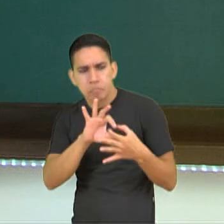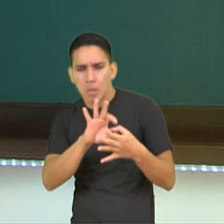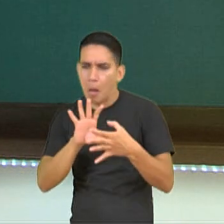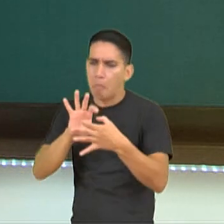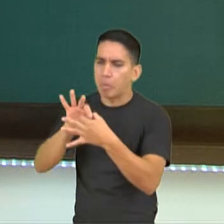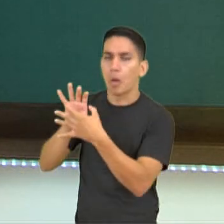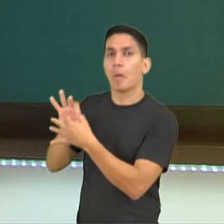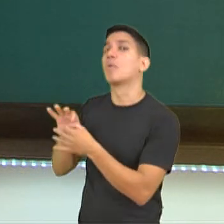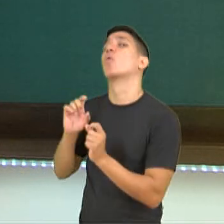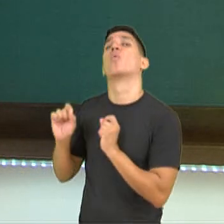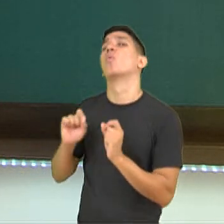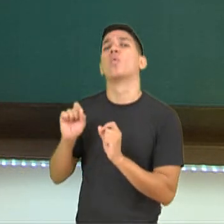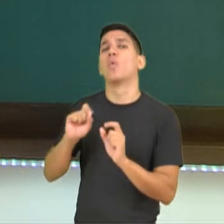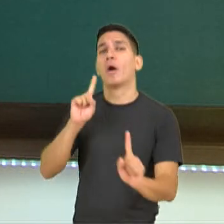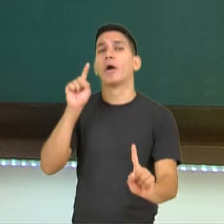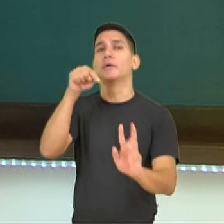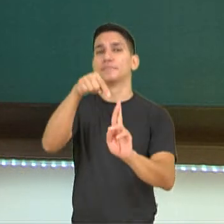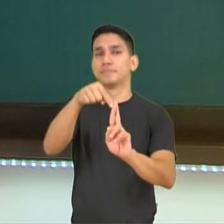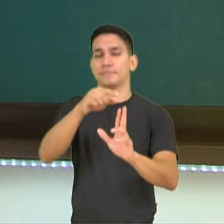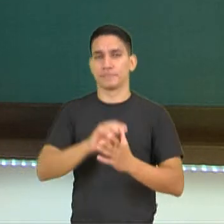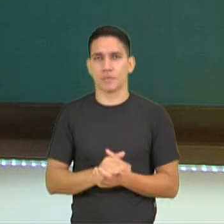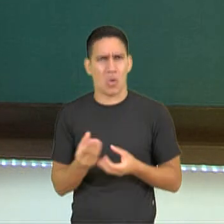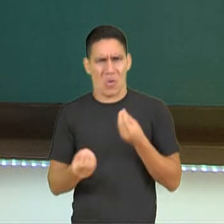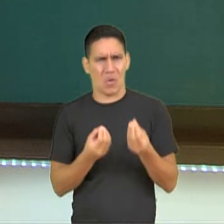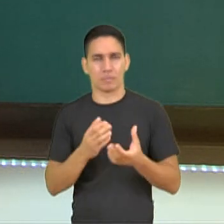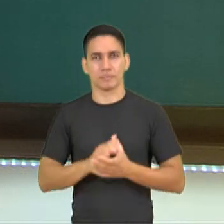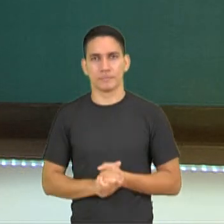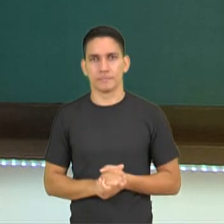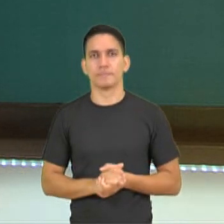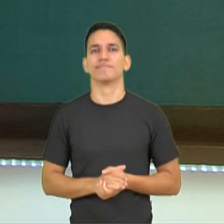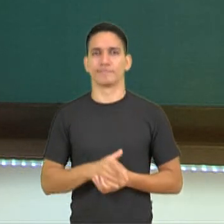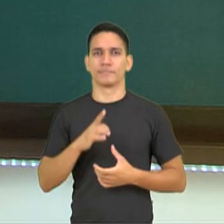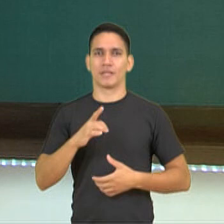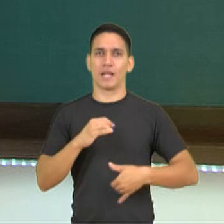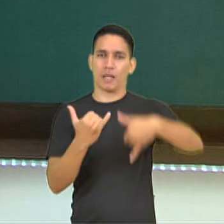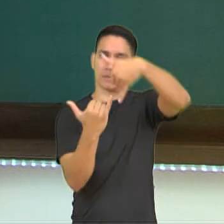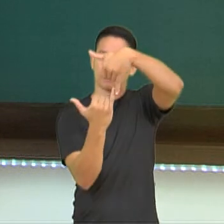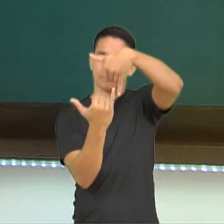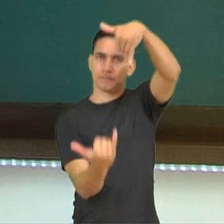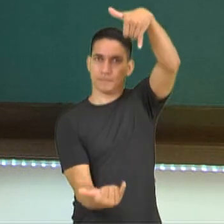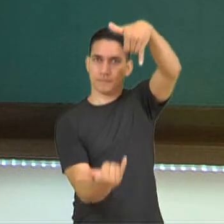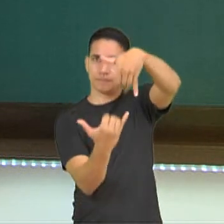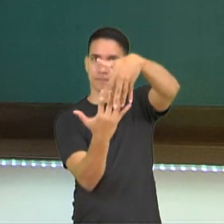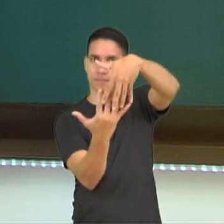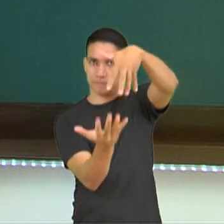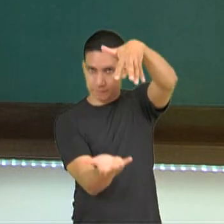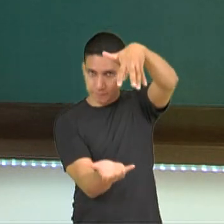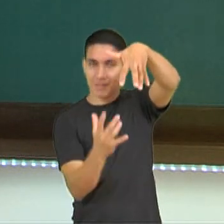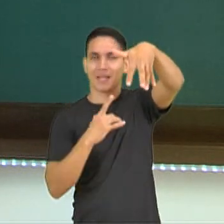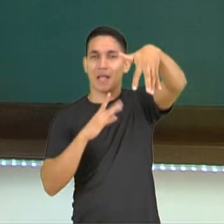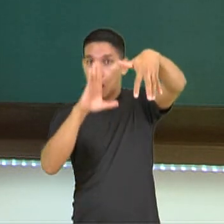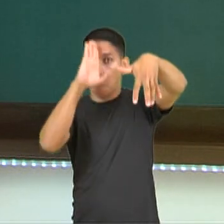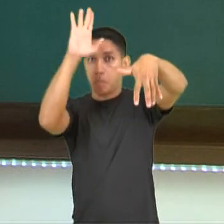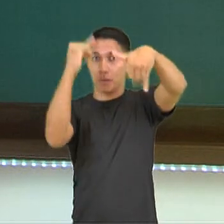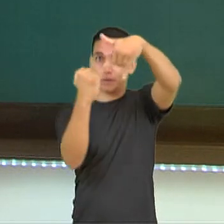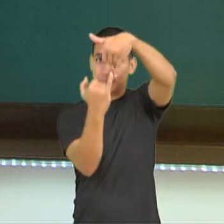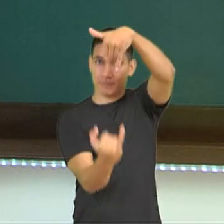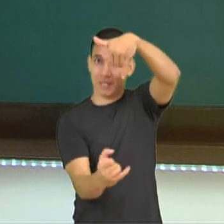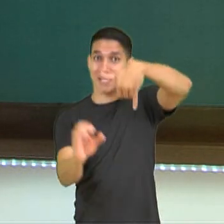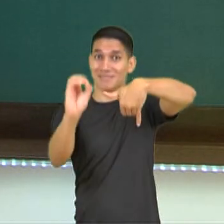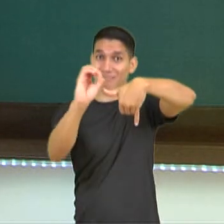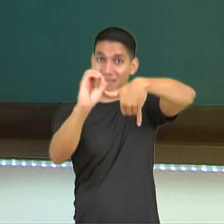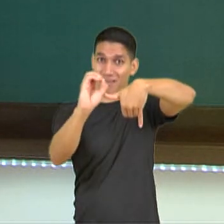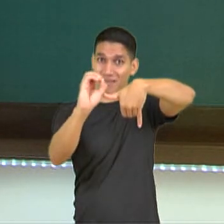para os fusos horários. Como eles estão organizados? Nós temos os meridianos, então o meridiano de Greenwich, que é o zero, o